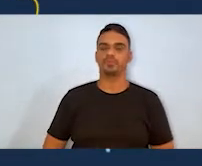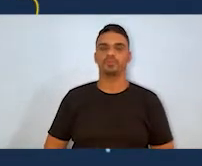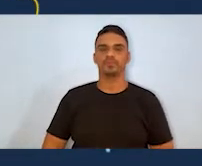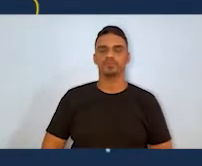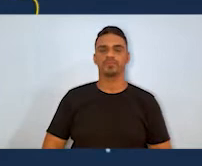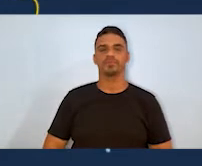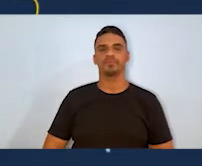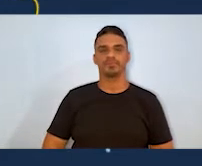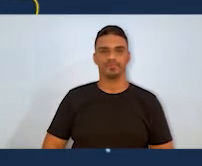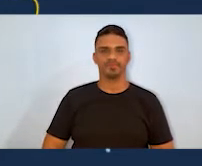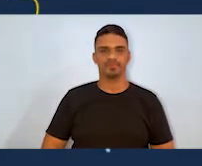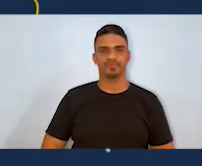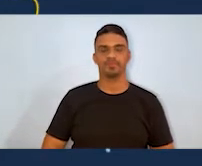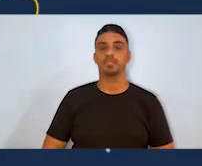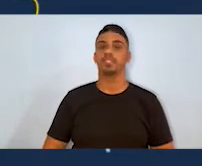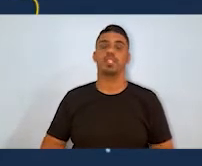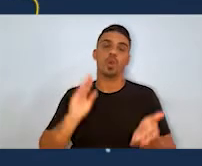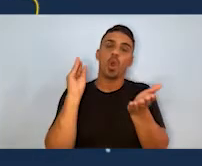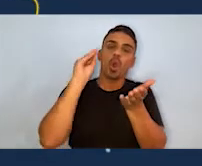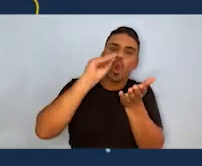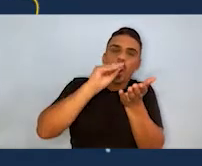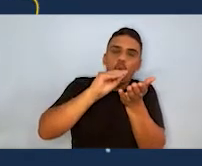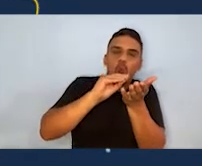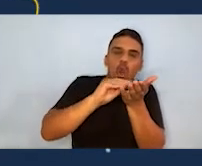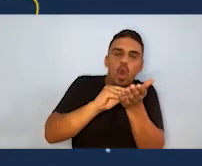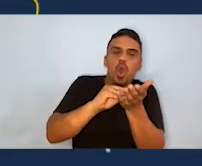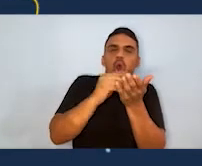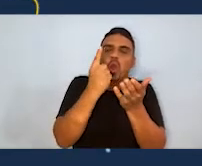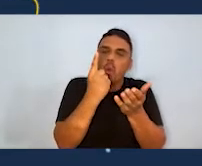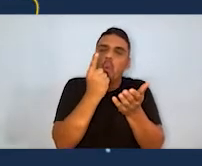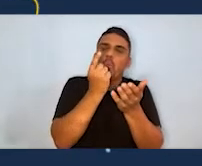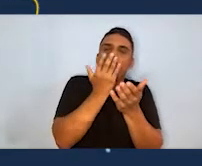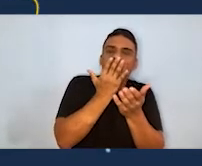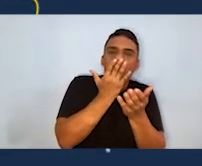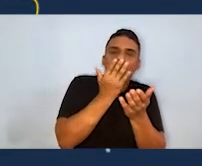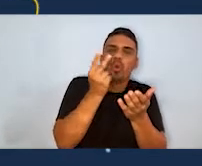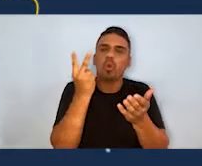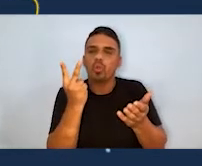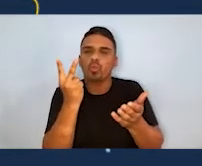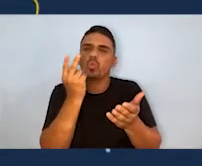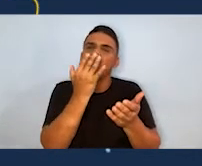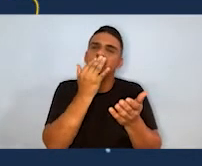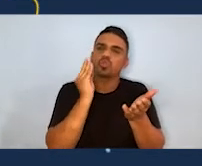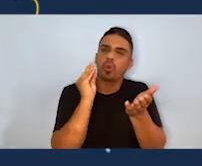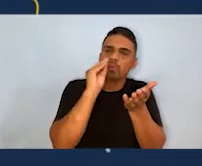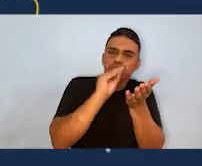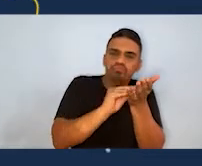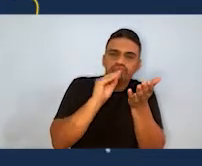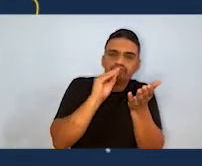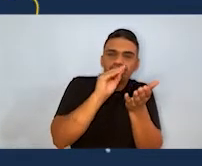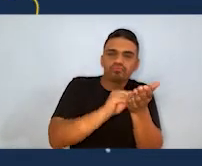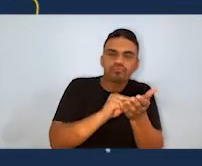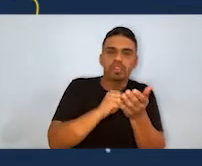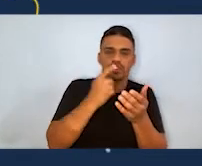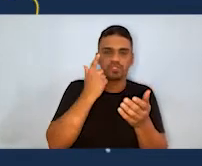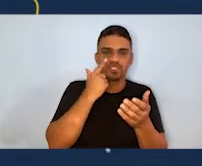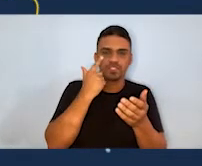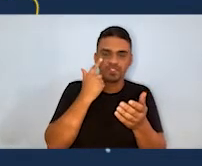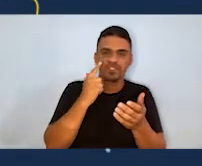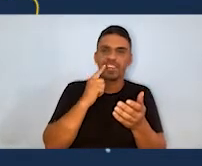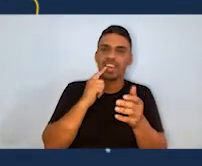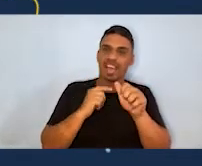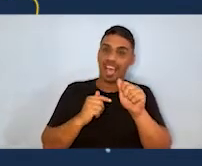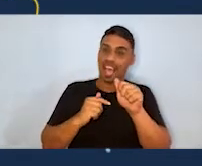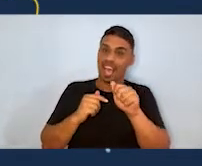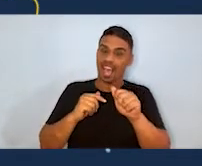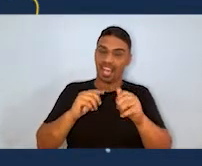Isso. Então, a gente coloca uma corzinha aqui, duas, e a gente começa a ver que as artes